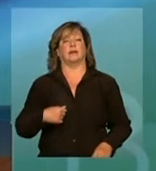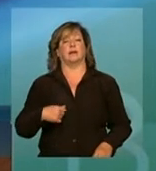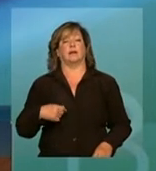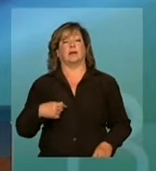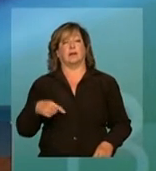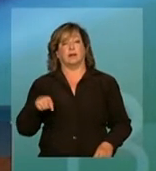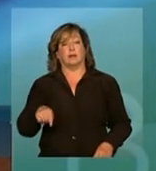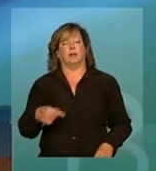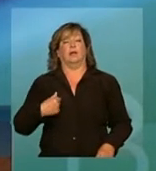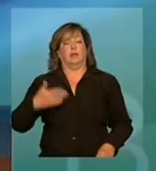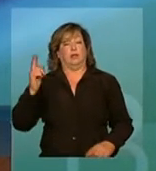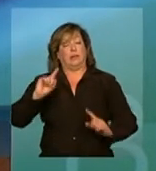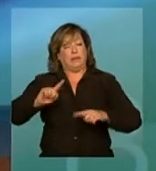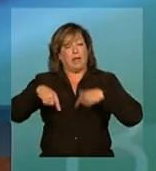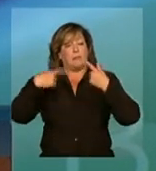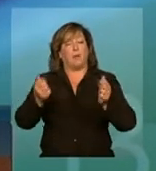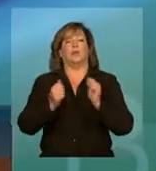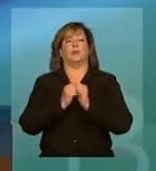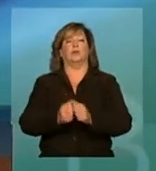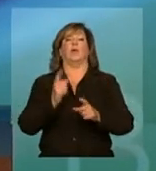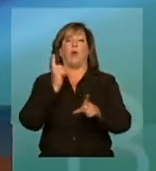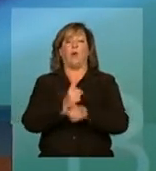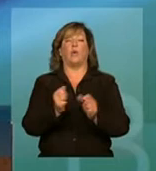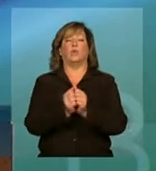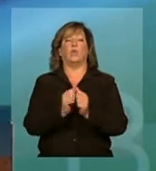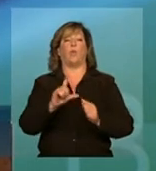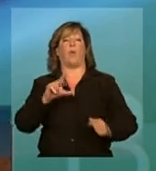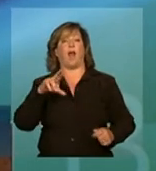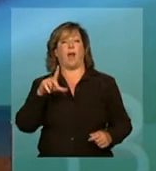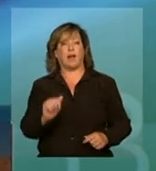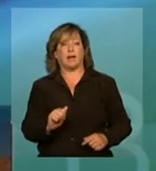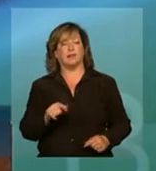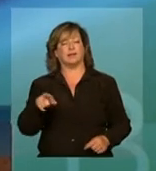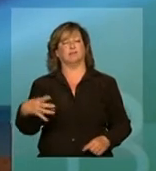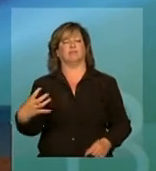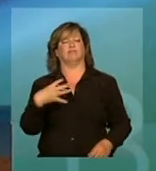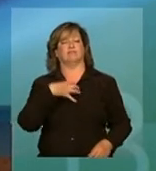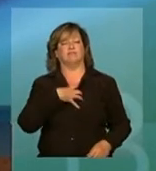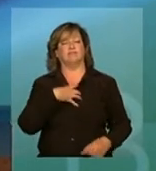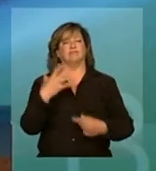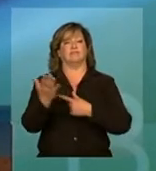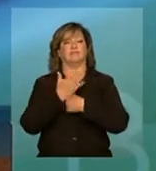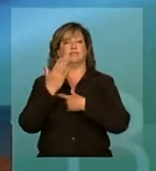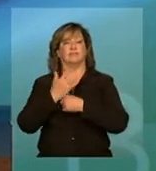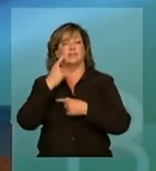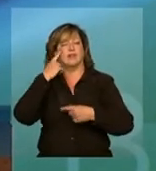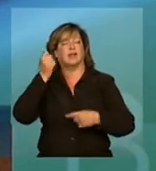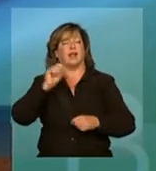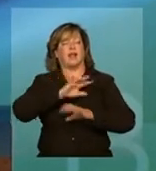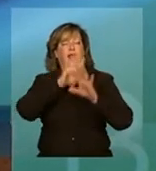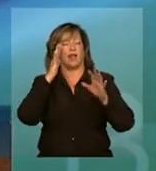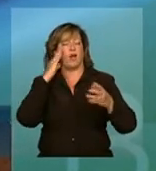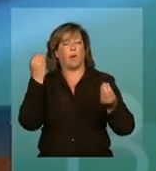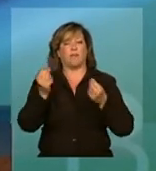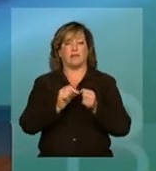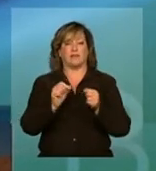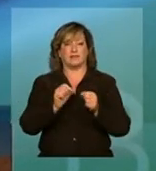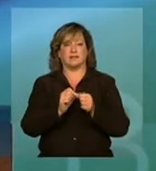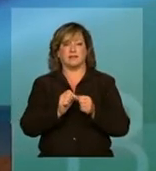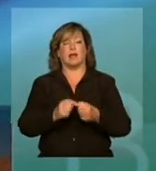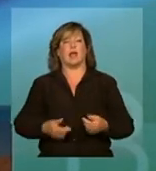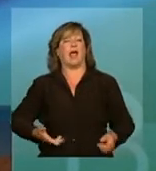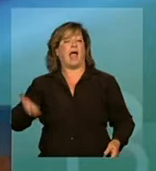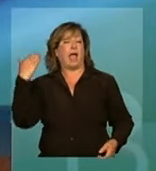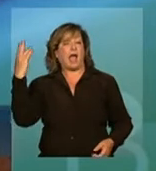na gestão do presidente Lula, o grande líder que inspira tudo o que fazemos. Antes, nos unia o sonho,